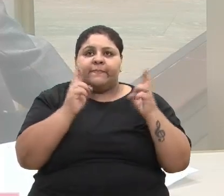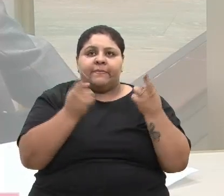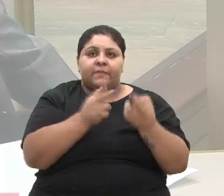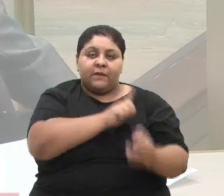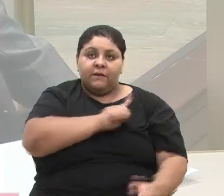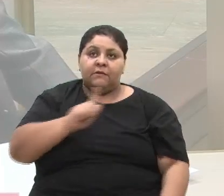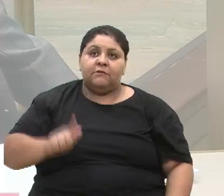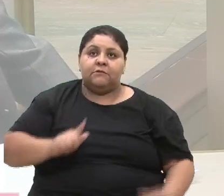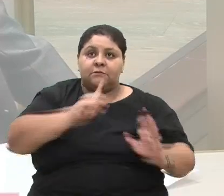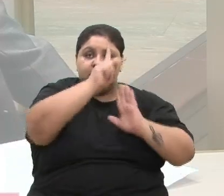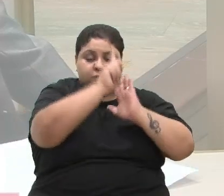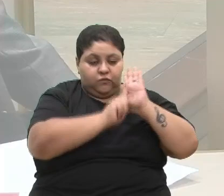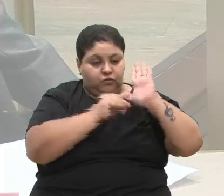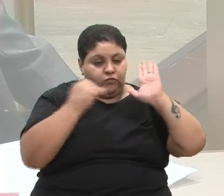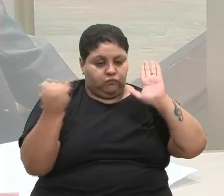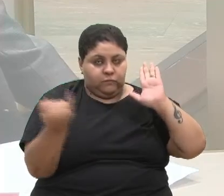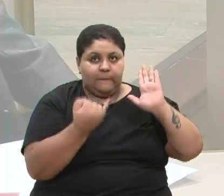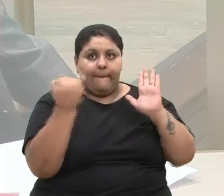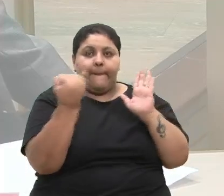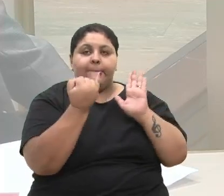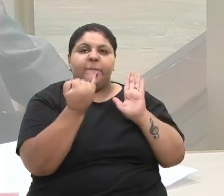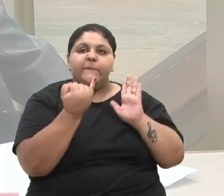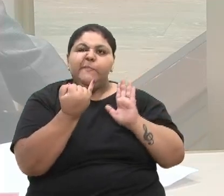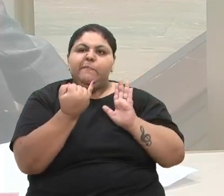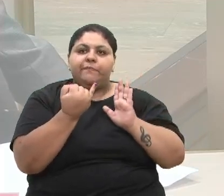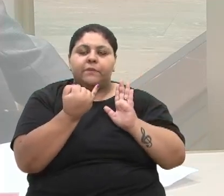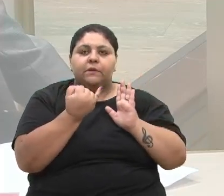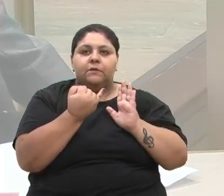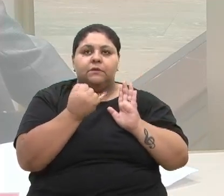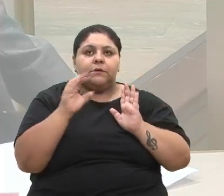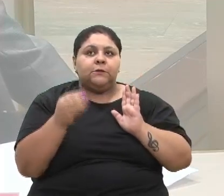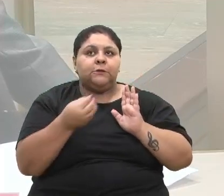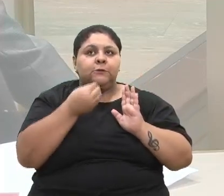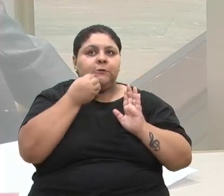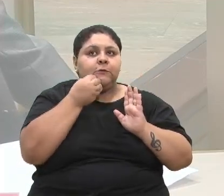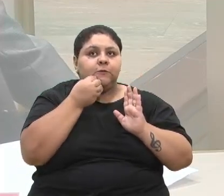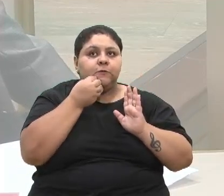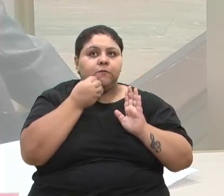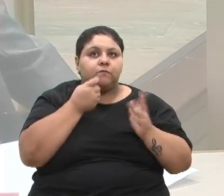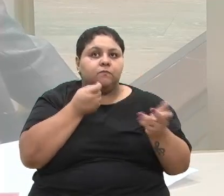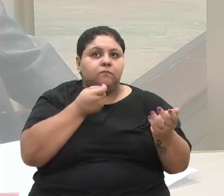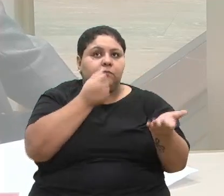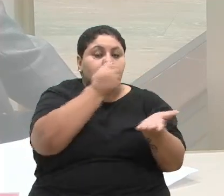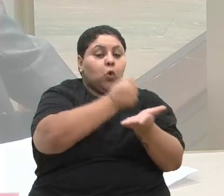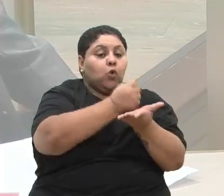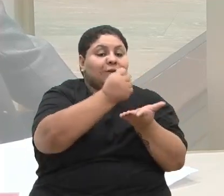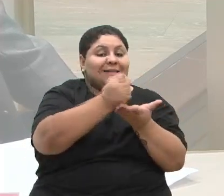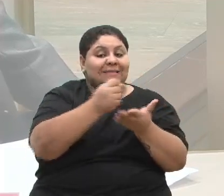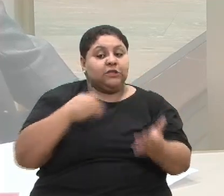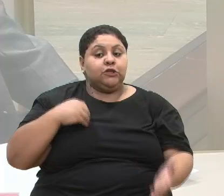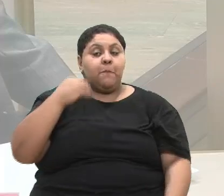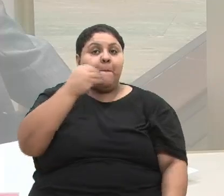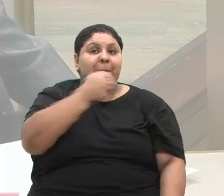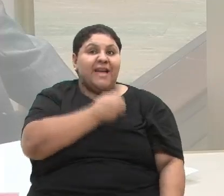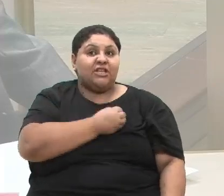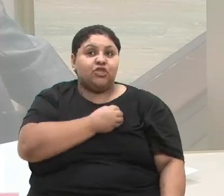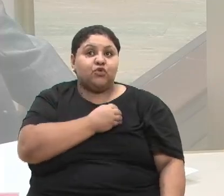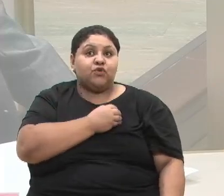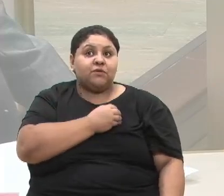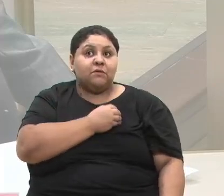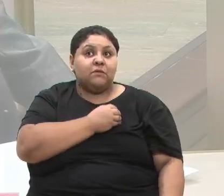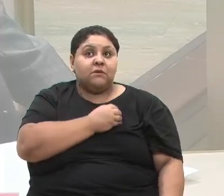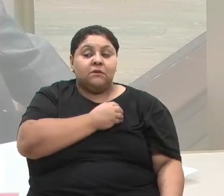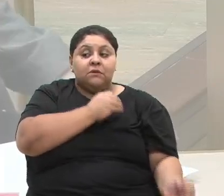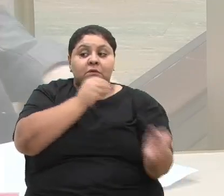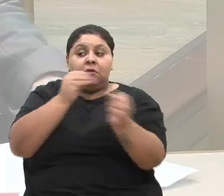sobre um projeto muito importante que vai possibilitar a contratação de médicos volantes. Porque o que acontece hoje, vereador? A